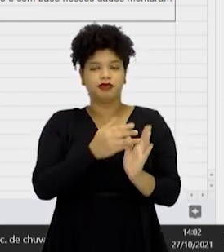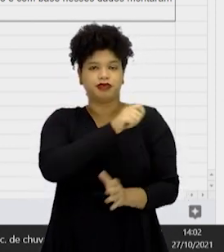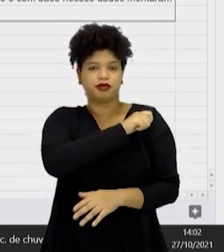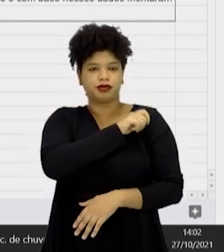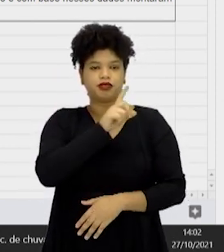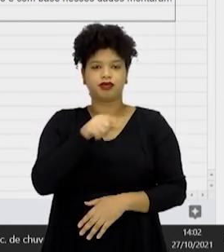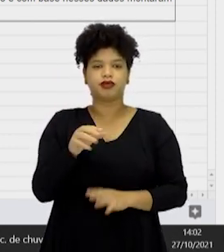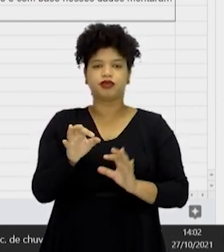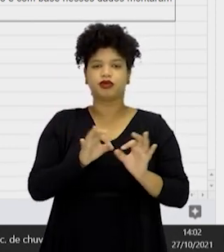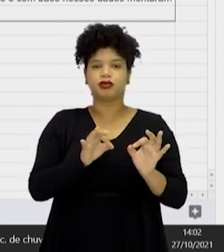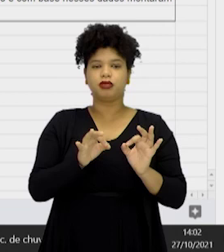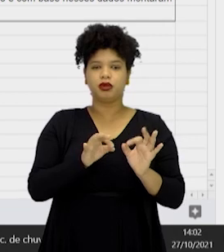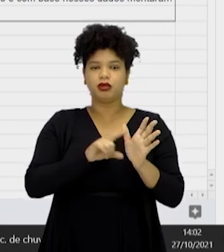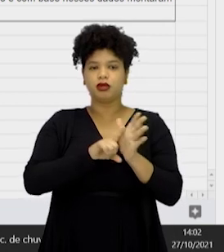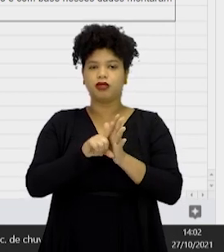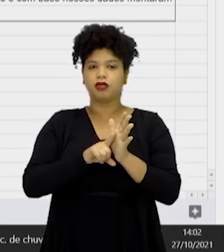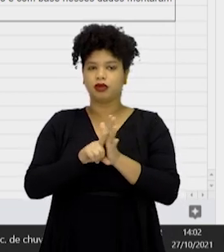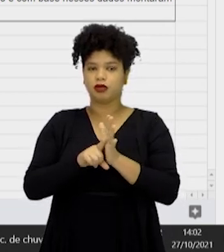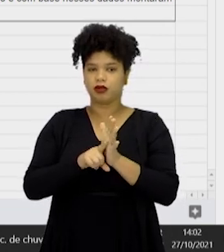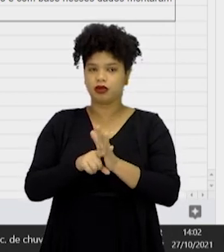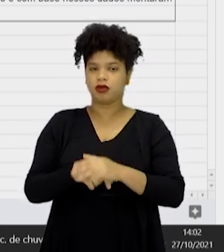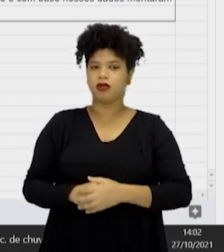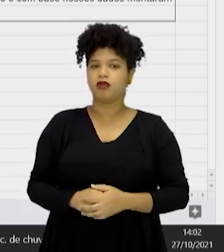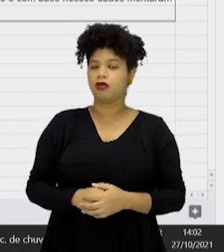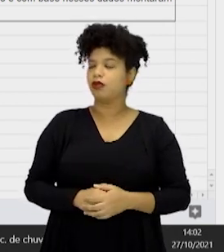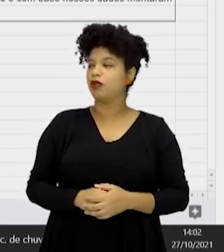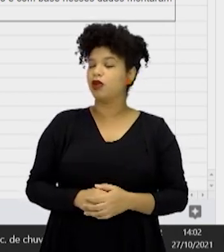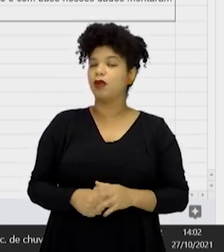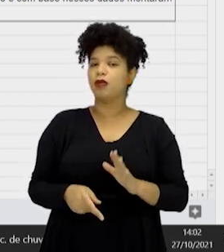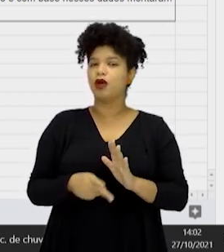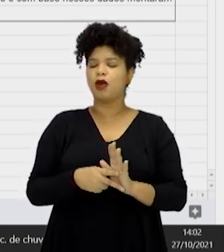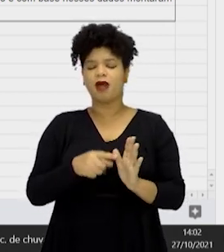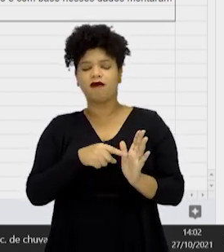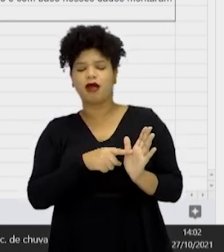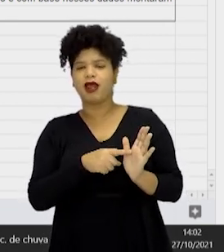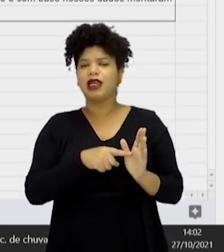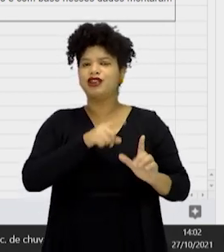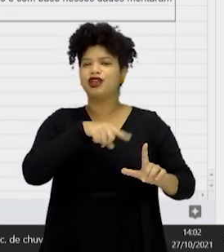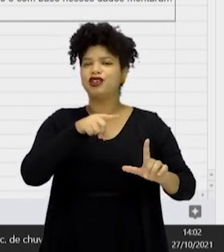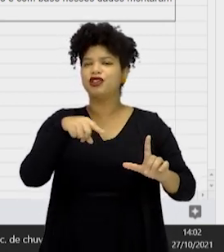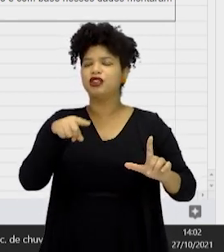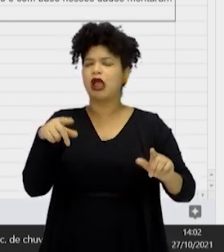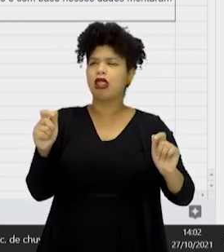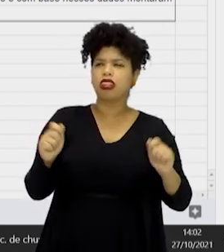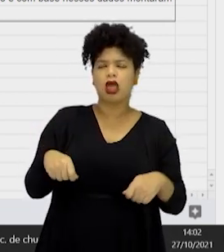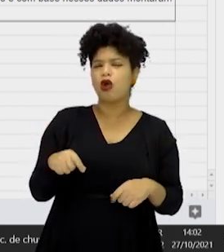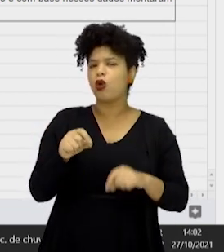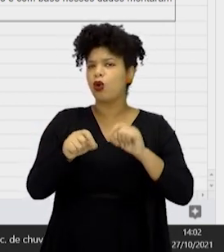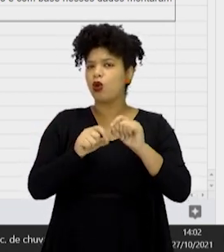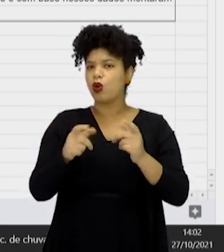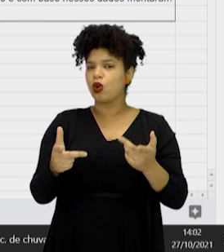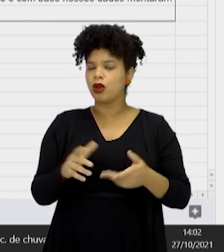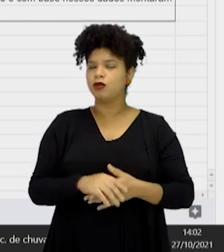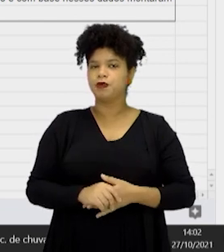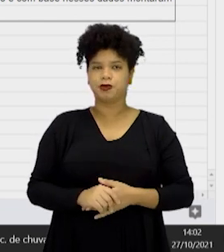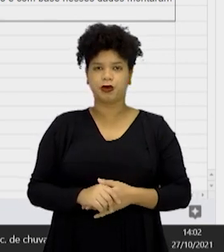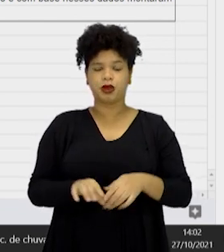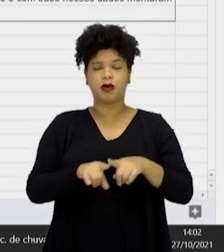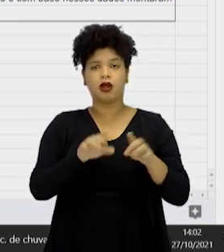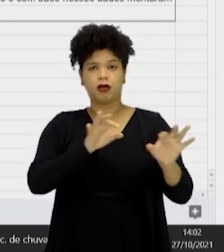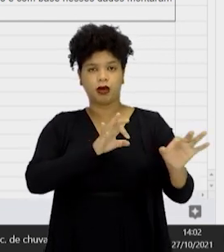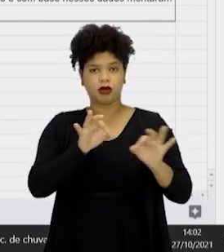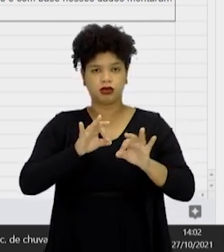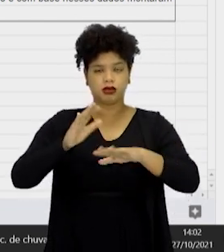pesquisa amostral. E o nosso eixo era de probabilidades estatísticas, planejamento e execução. E o objetivo